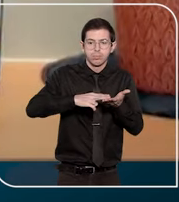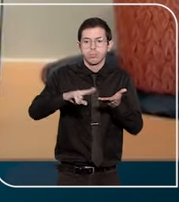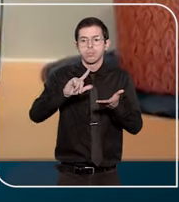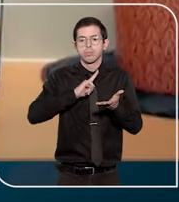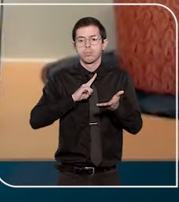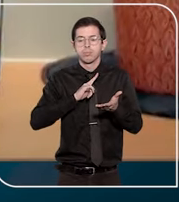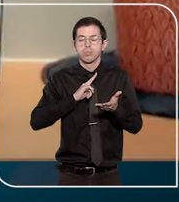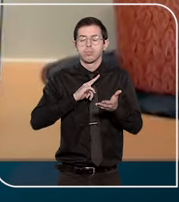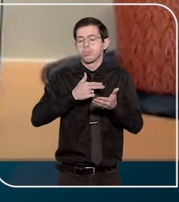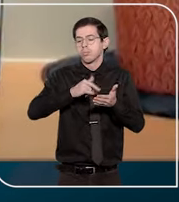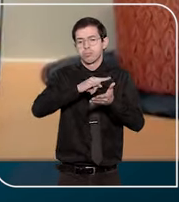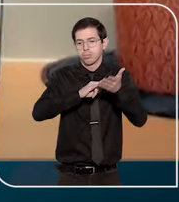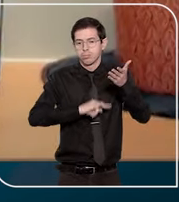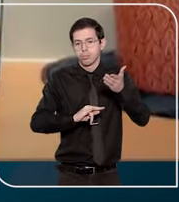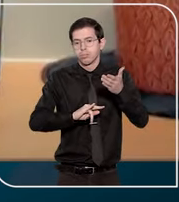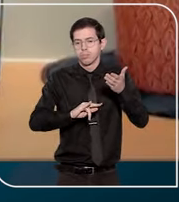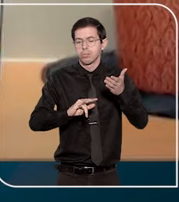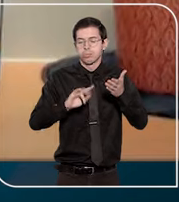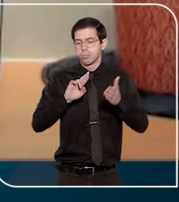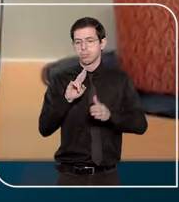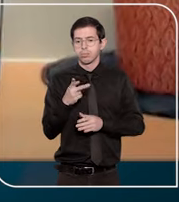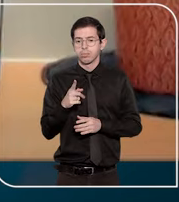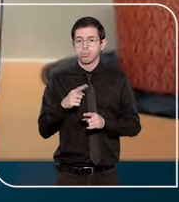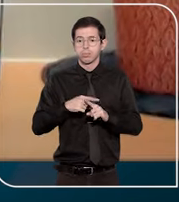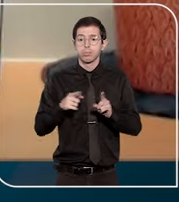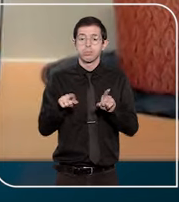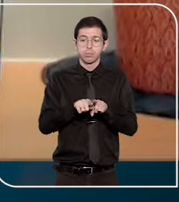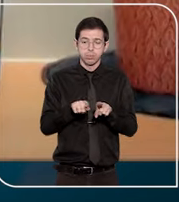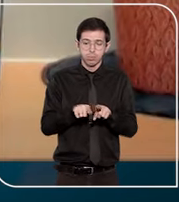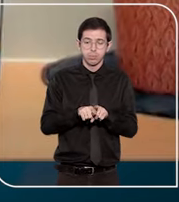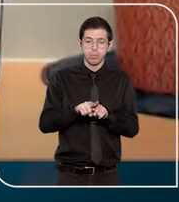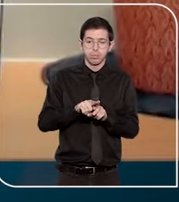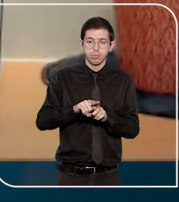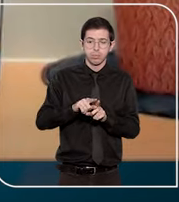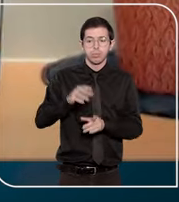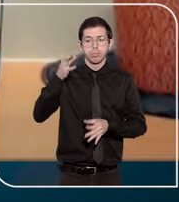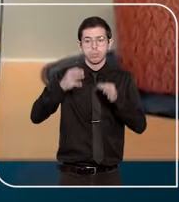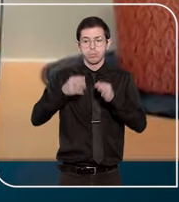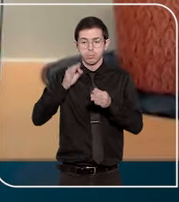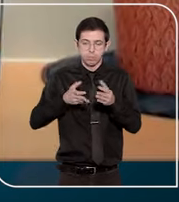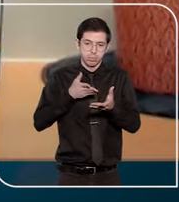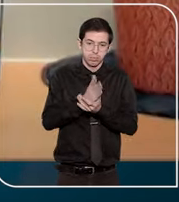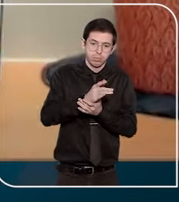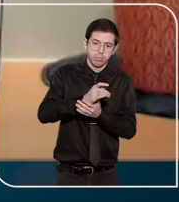de controvérsia, além do juízo de admissibilidade positivo e